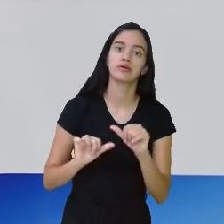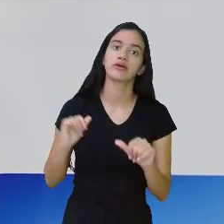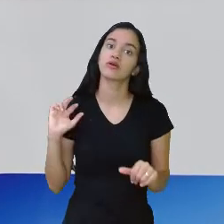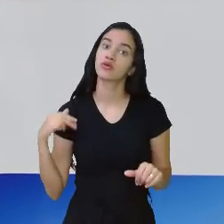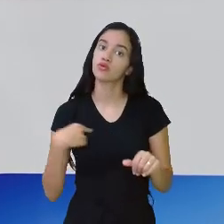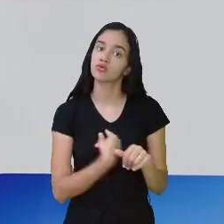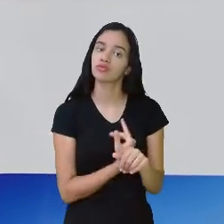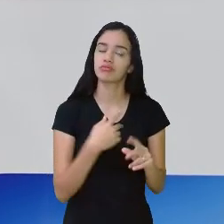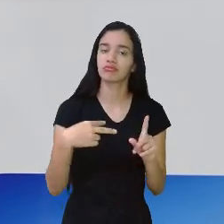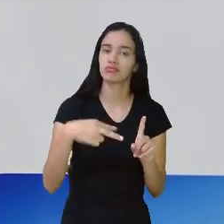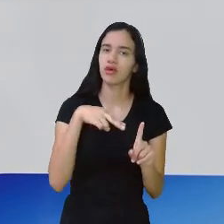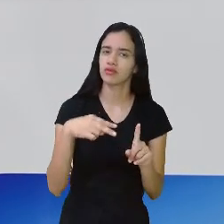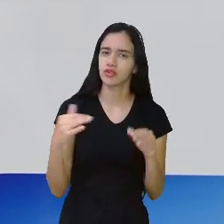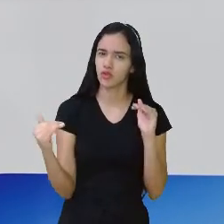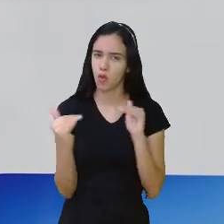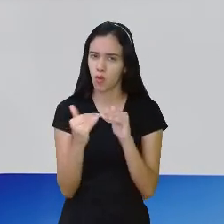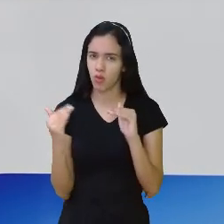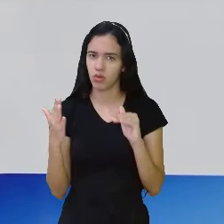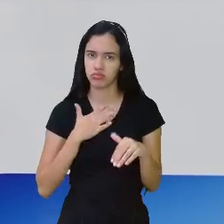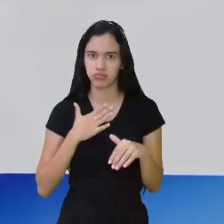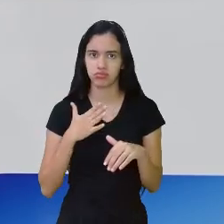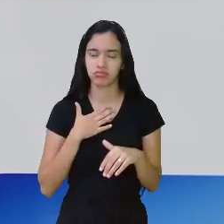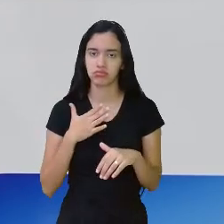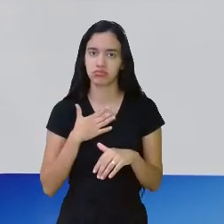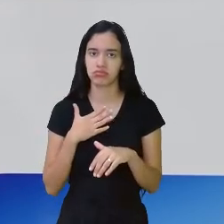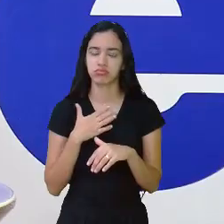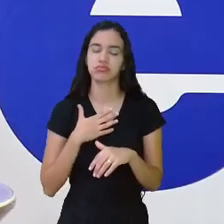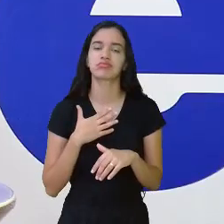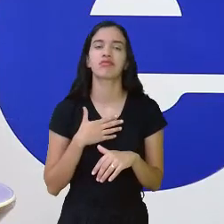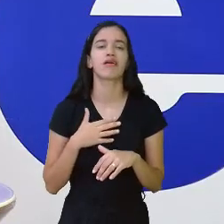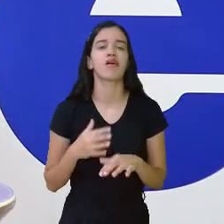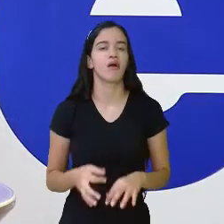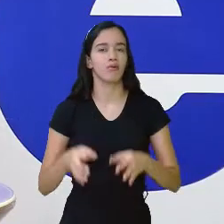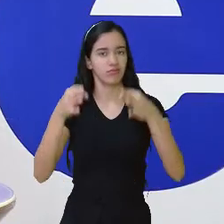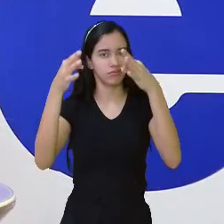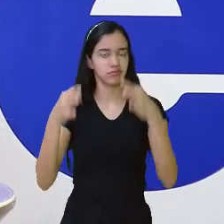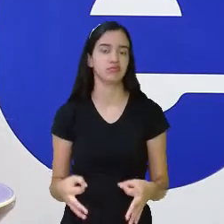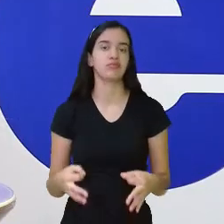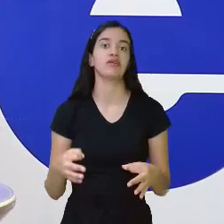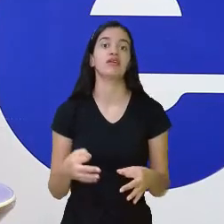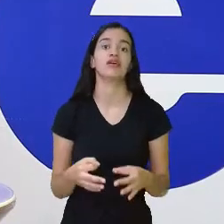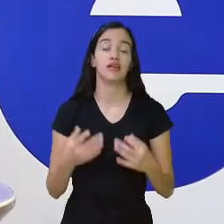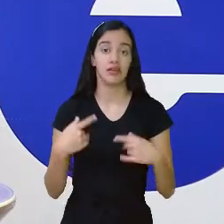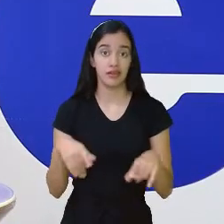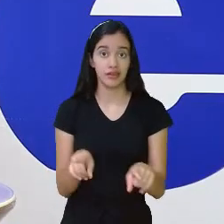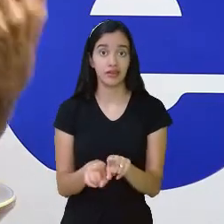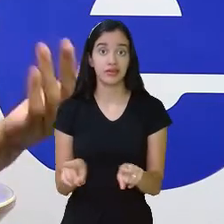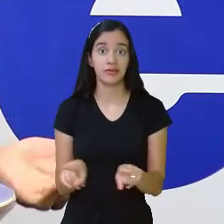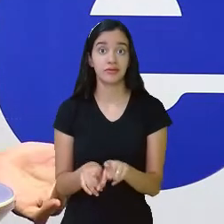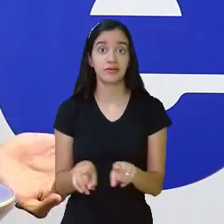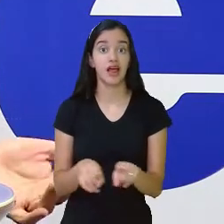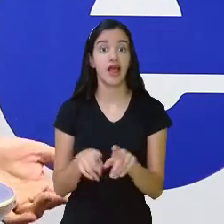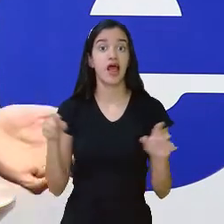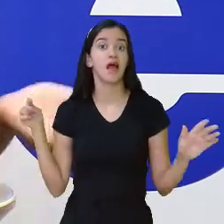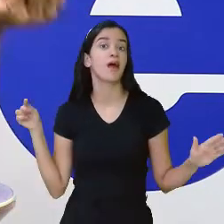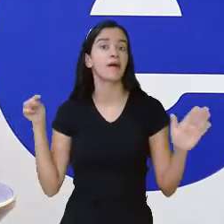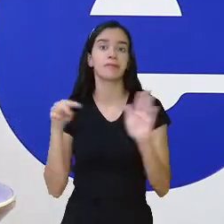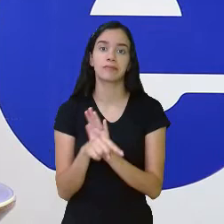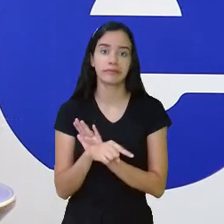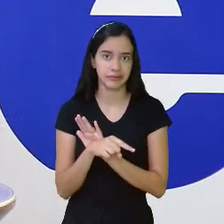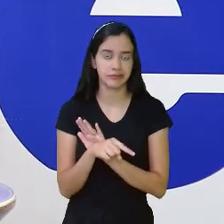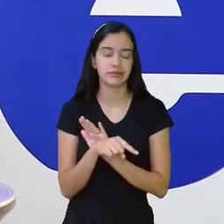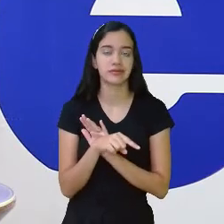ponto de vista. Concorda comigo, professora Márcia? Com certeza. E, inclusive, foi essa a pergunta da